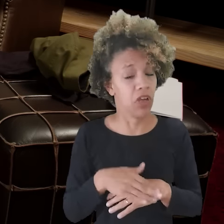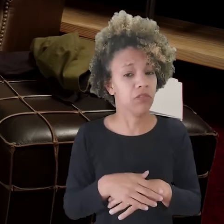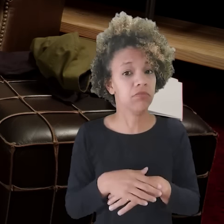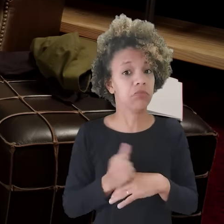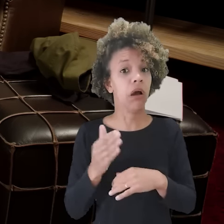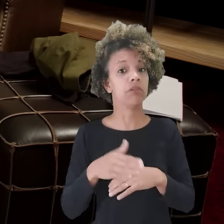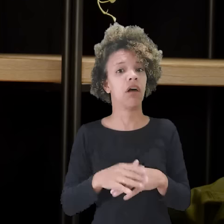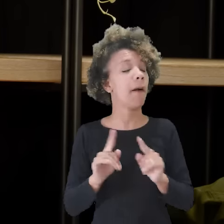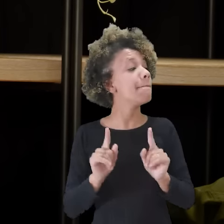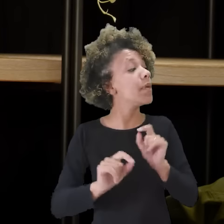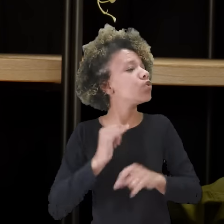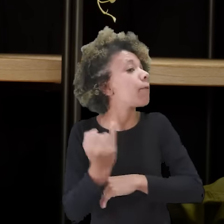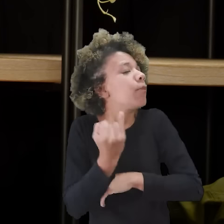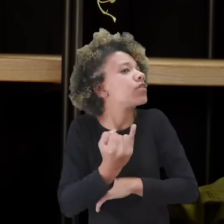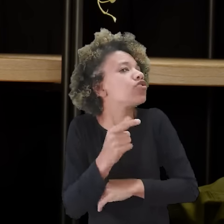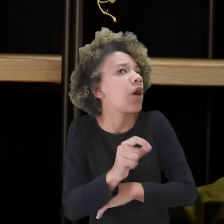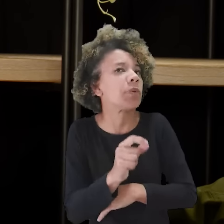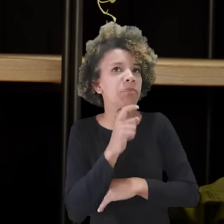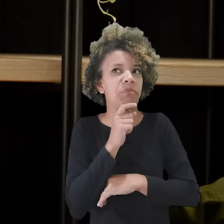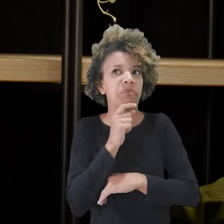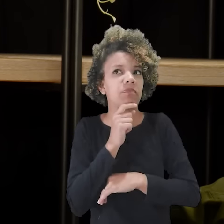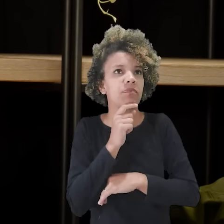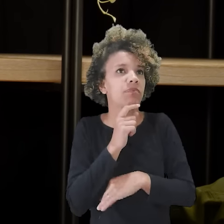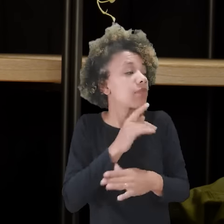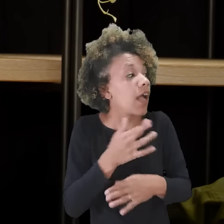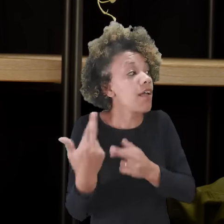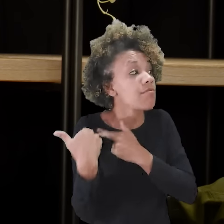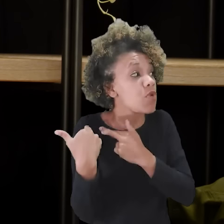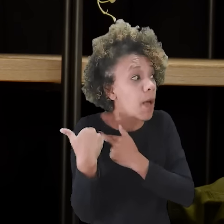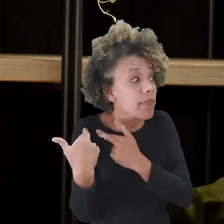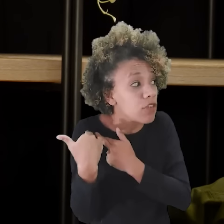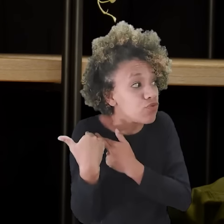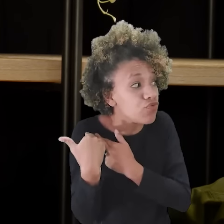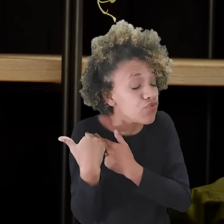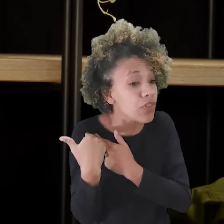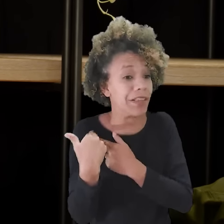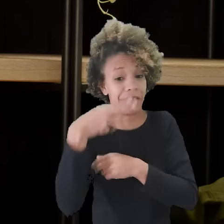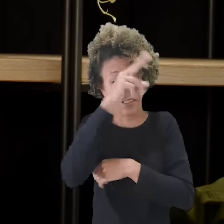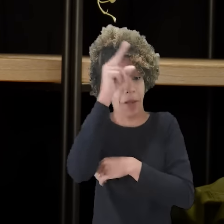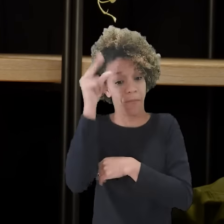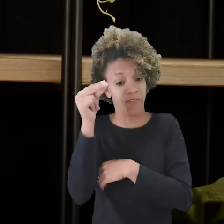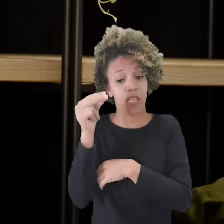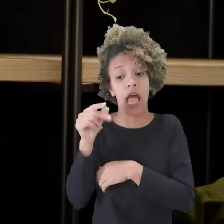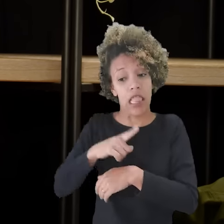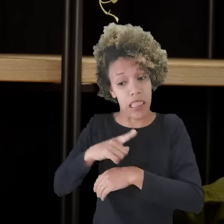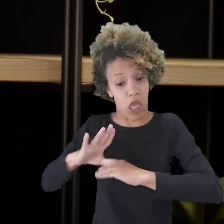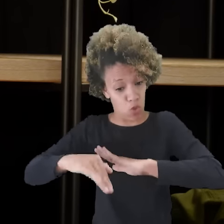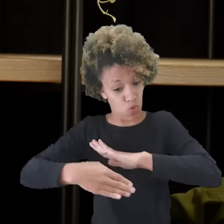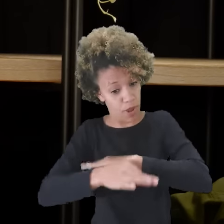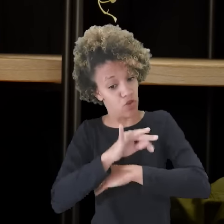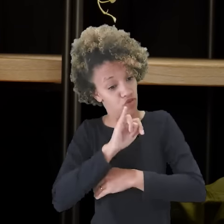e qual acho importante é a a responsabilidade da Prefeitura e fazer tem um tubarão